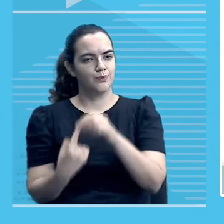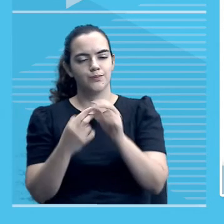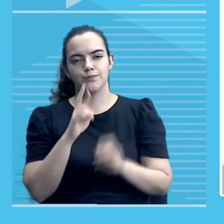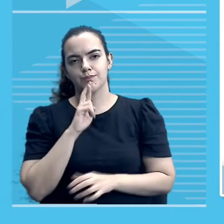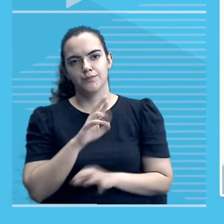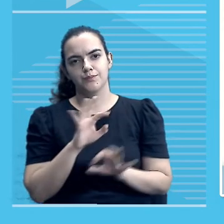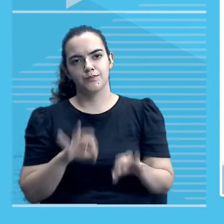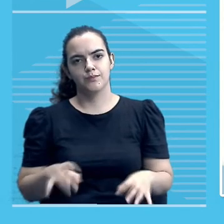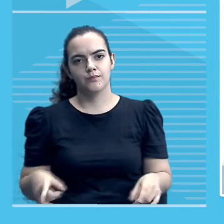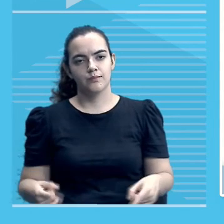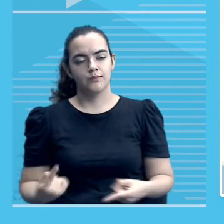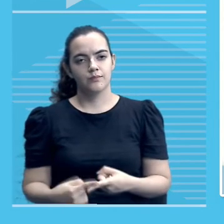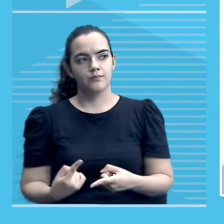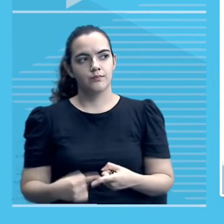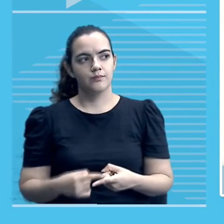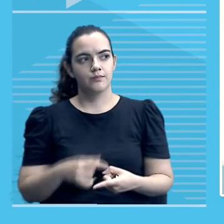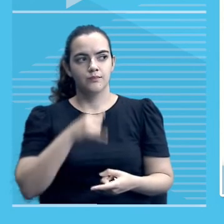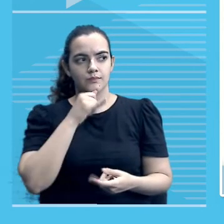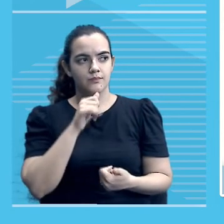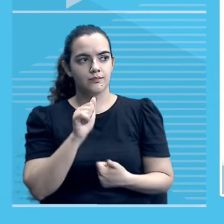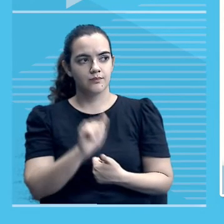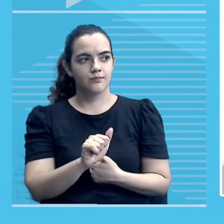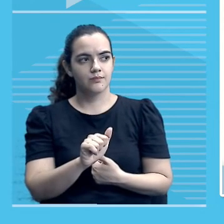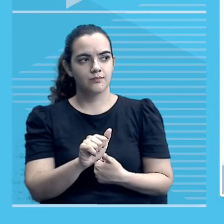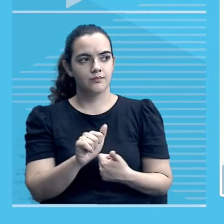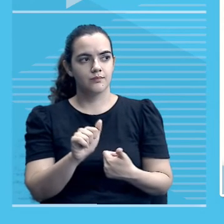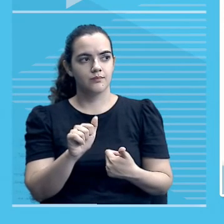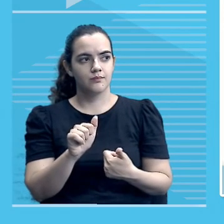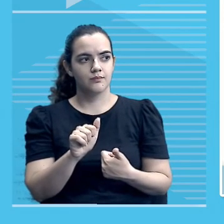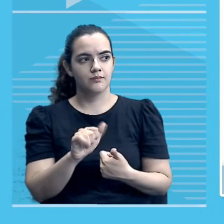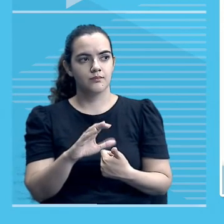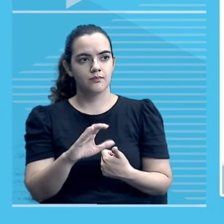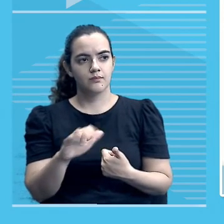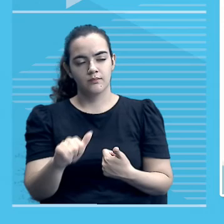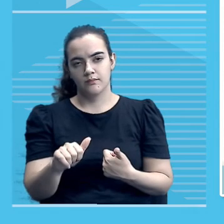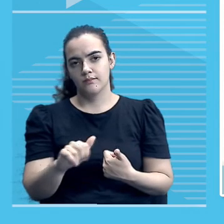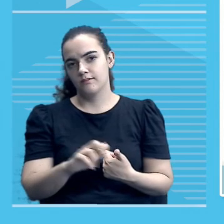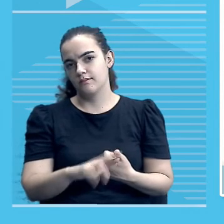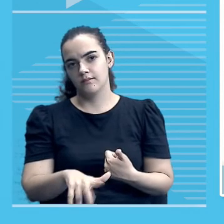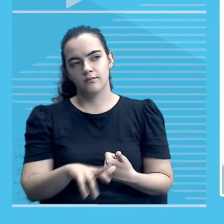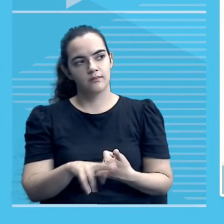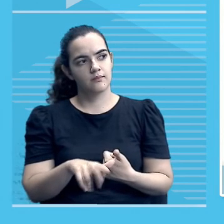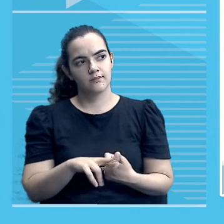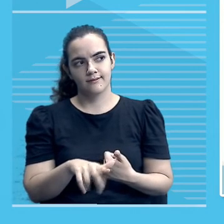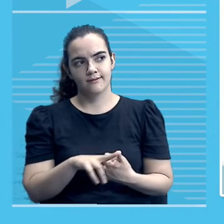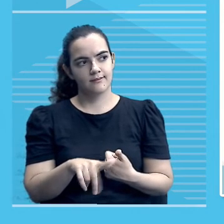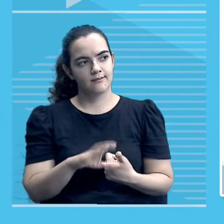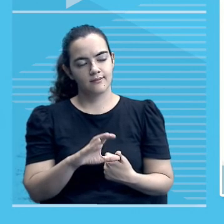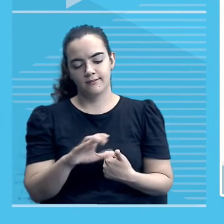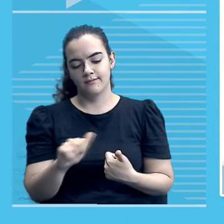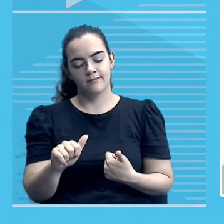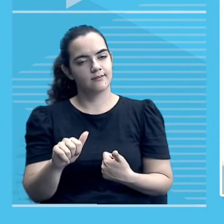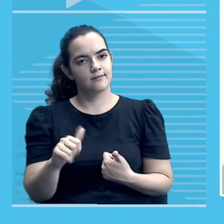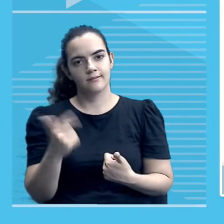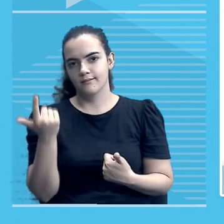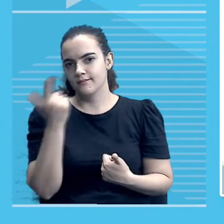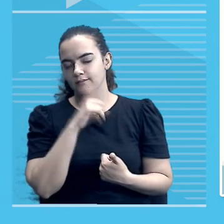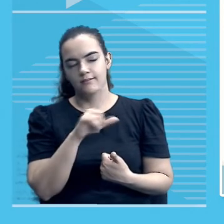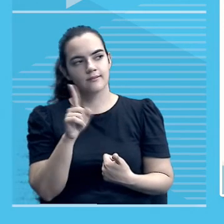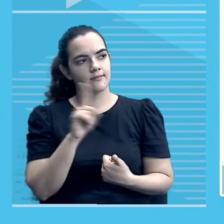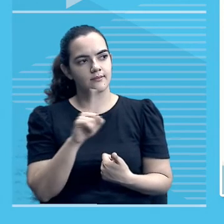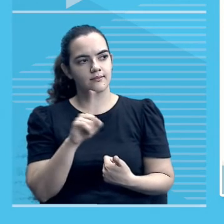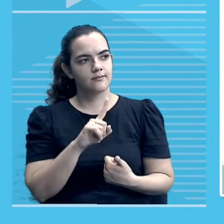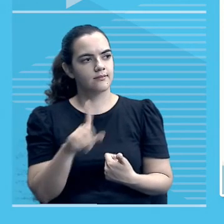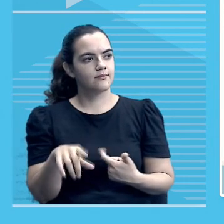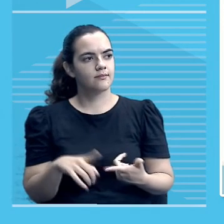ó, os sulfatos são solúveis, exceto cálcio, estrôncio, bário e chumbo. E aqui é o cálcio, ó. Os cloretos